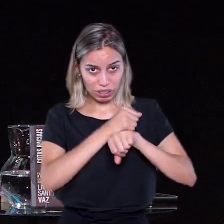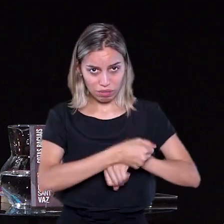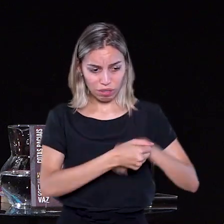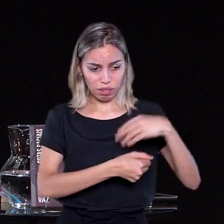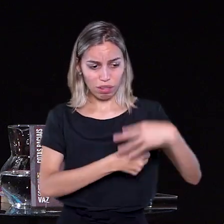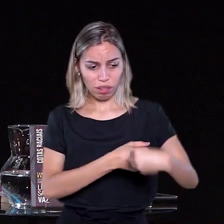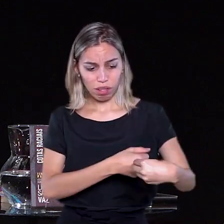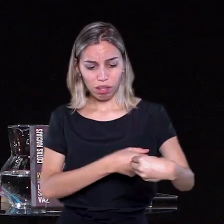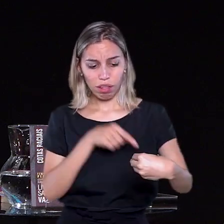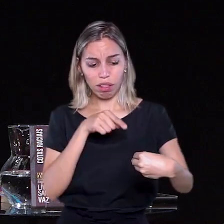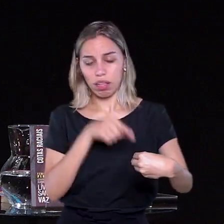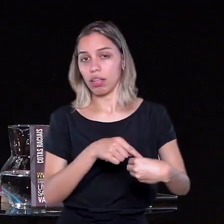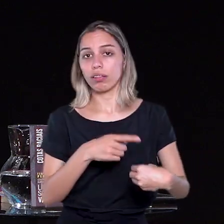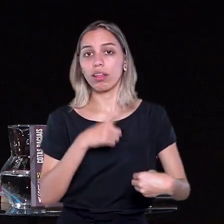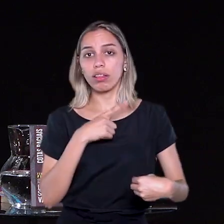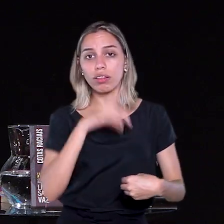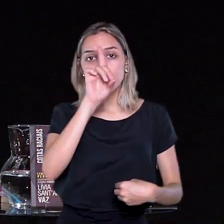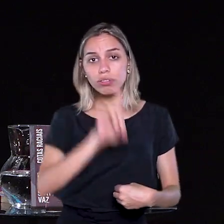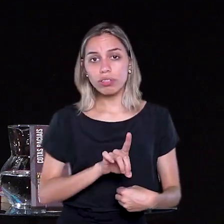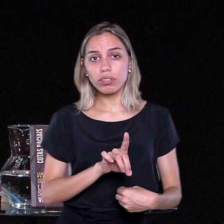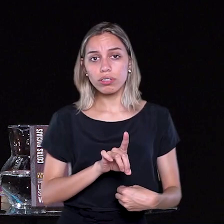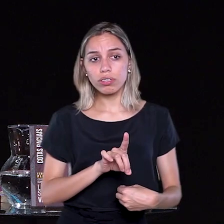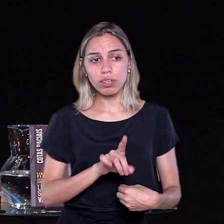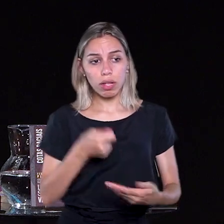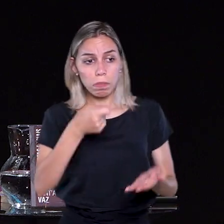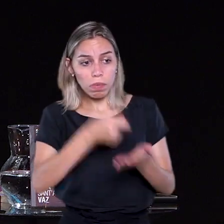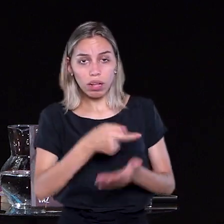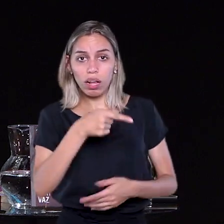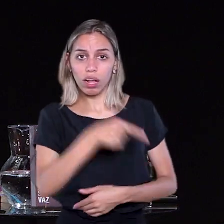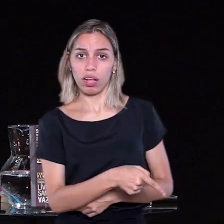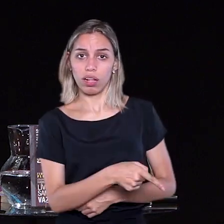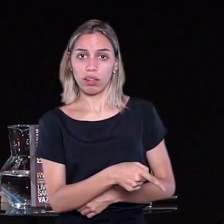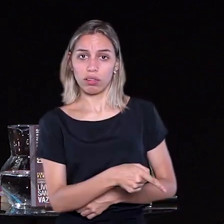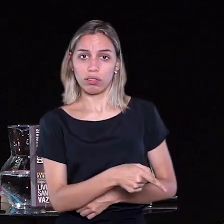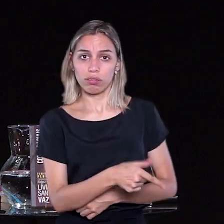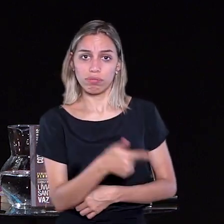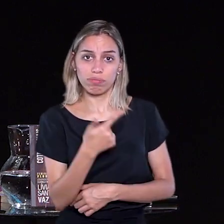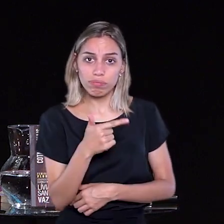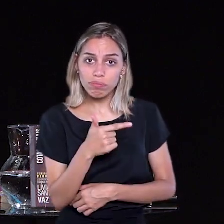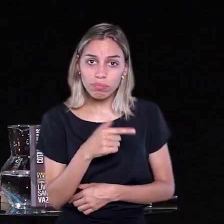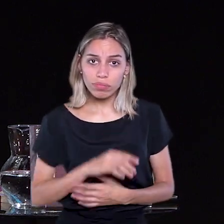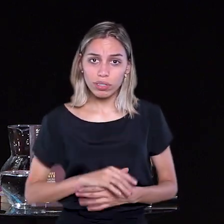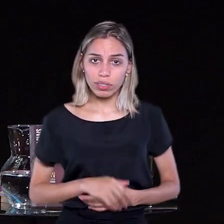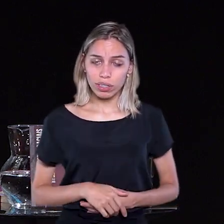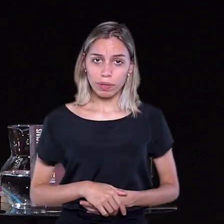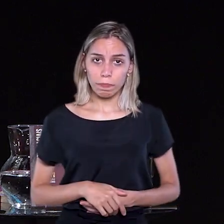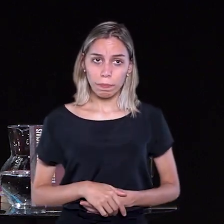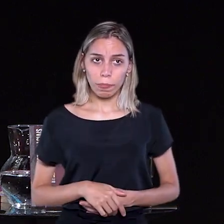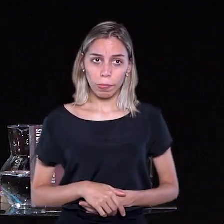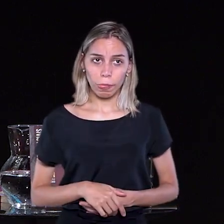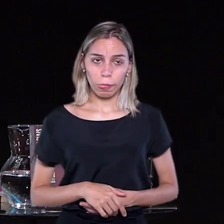essa discussão, mas ninguém acha absurdo quando a gente fala em indenização pelo Holocausto Judeu.